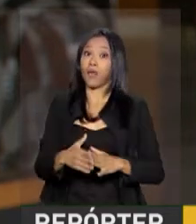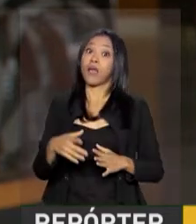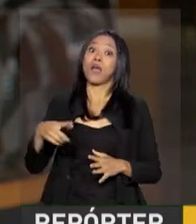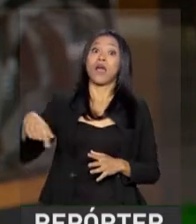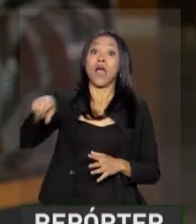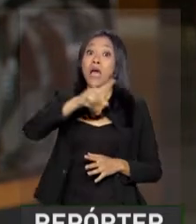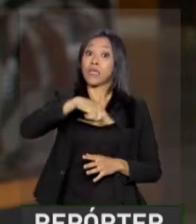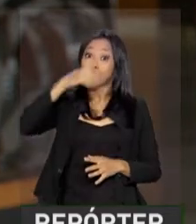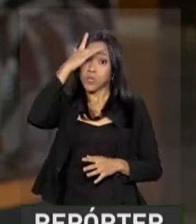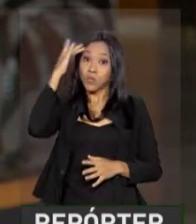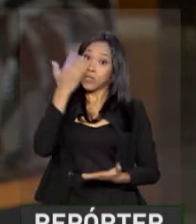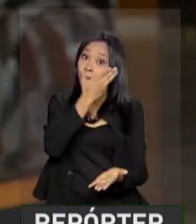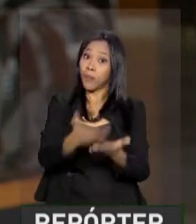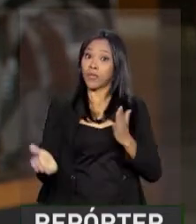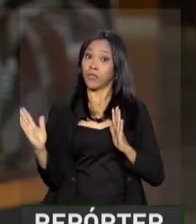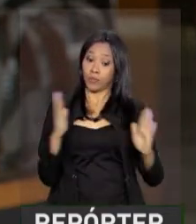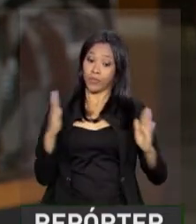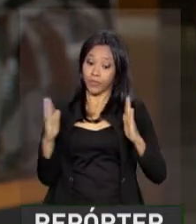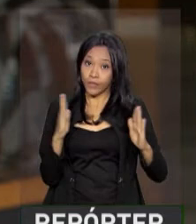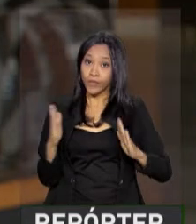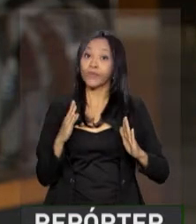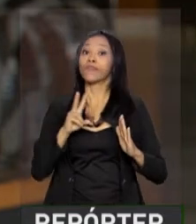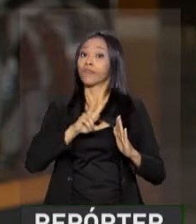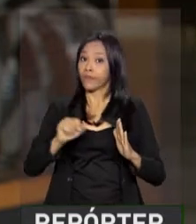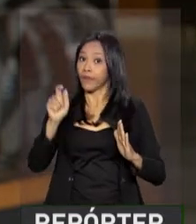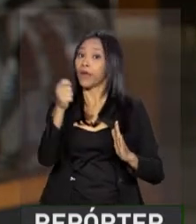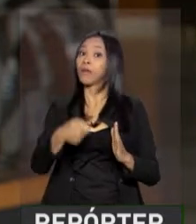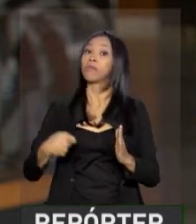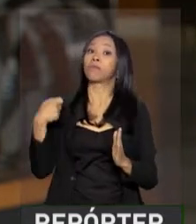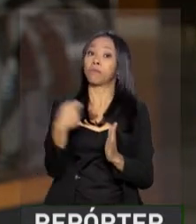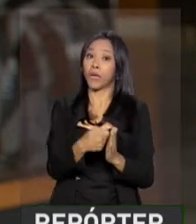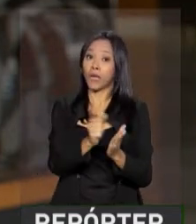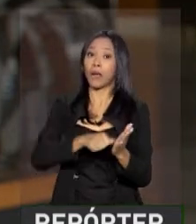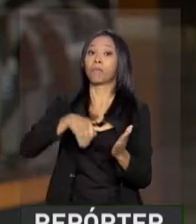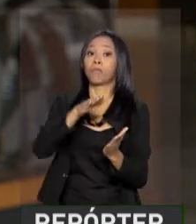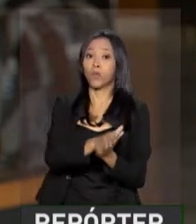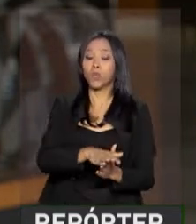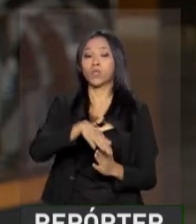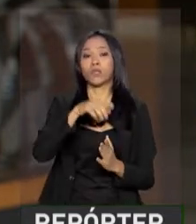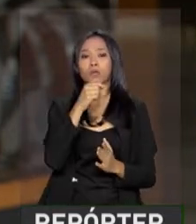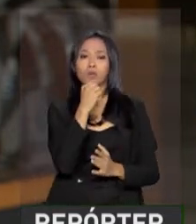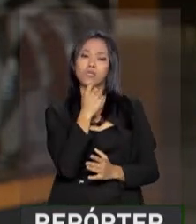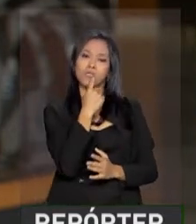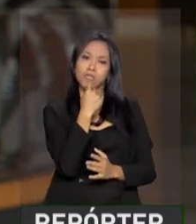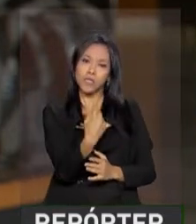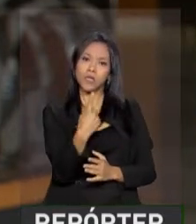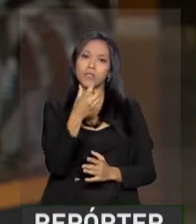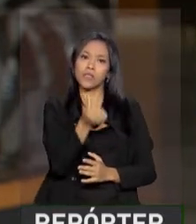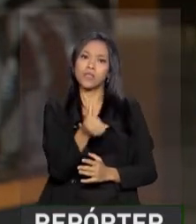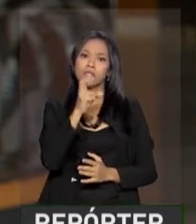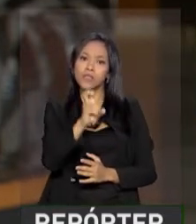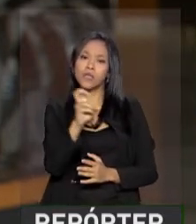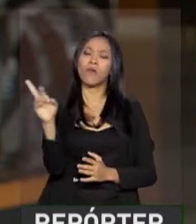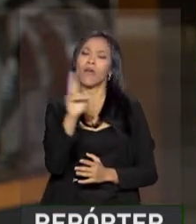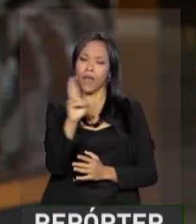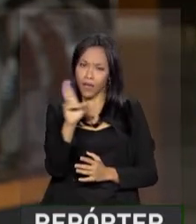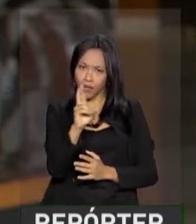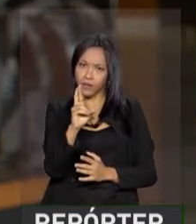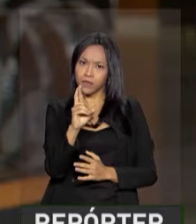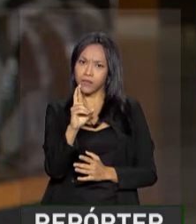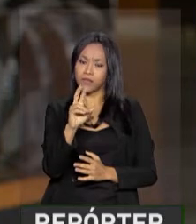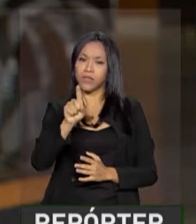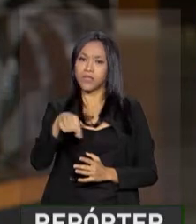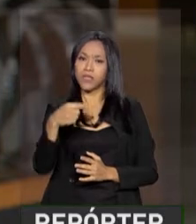perderem o prazo estão sujeitos ao pagamento de multa mínima no valor de 165 reais e setenta e quatro